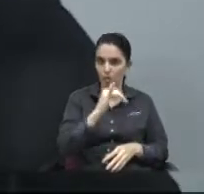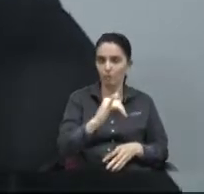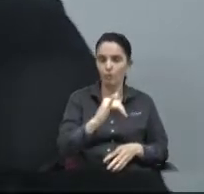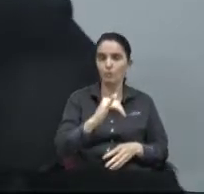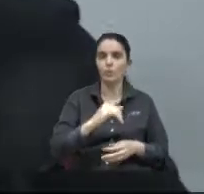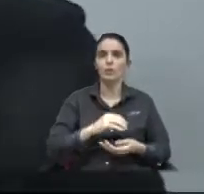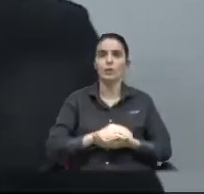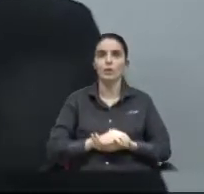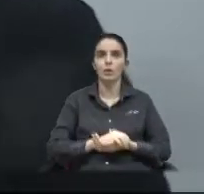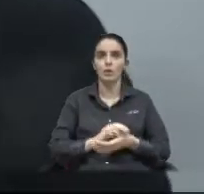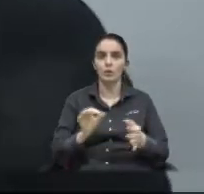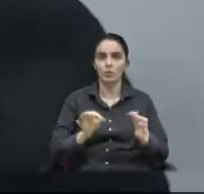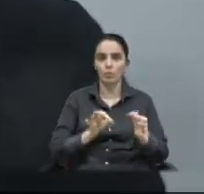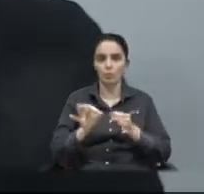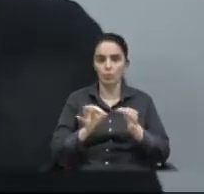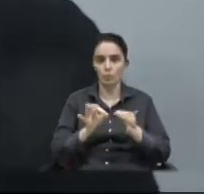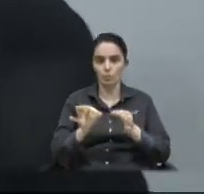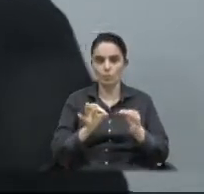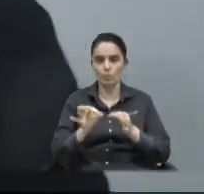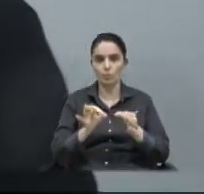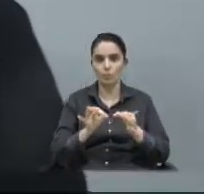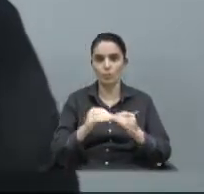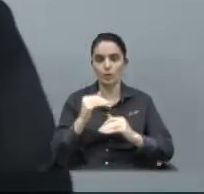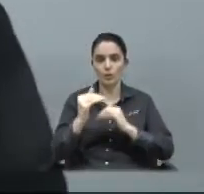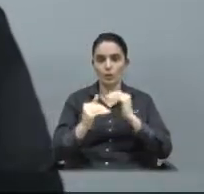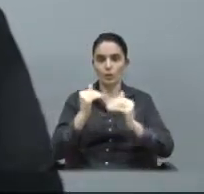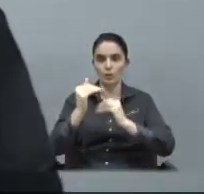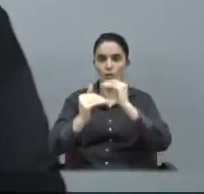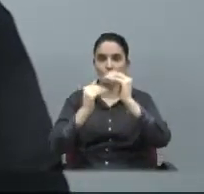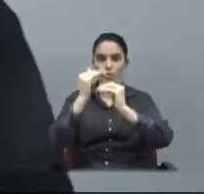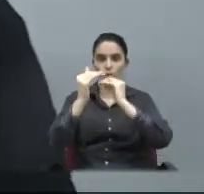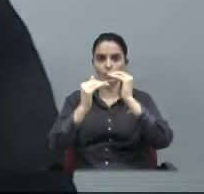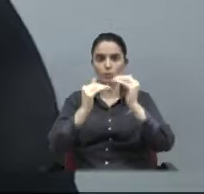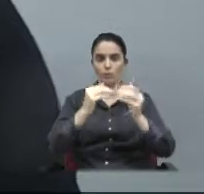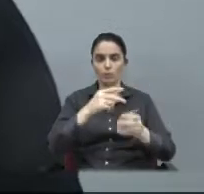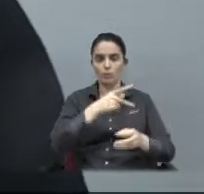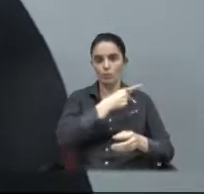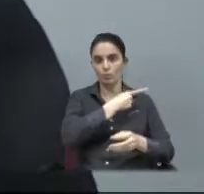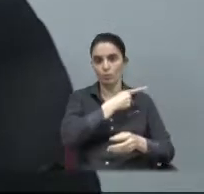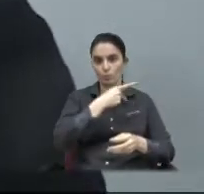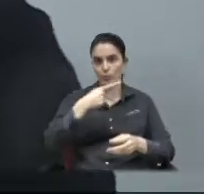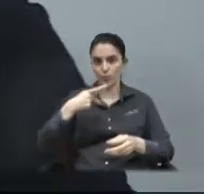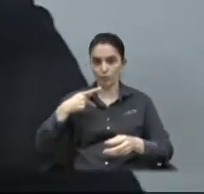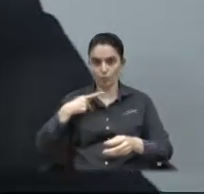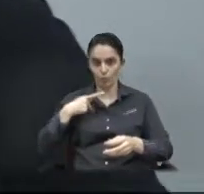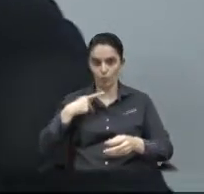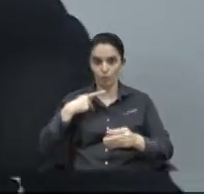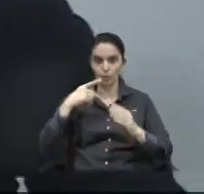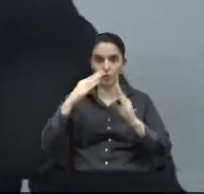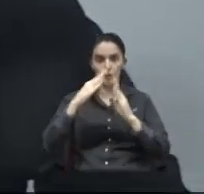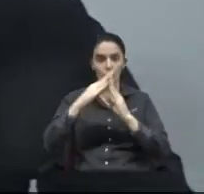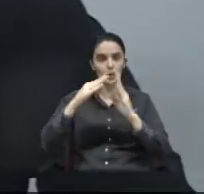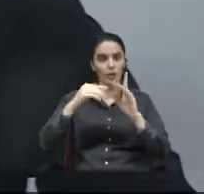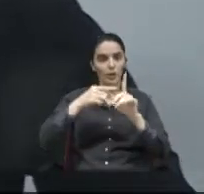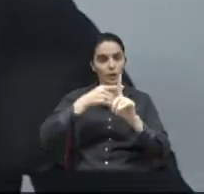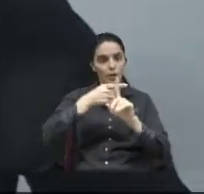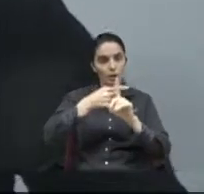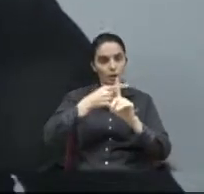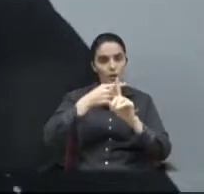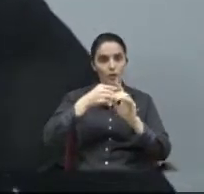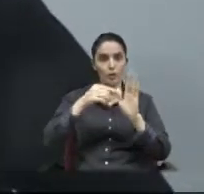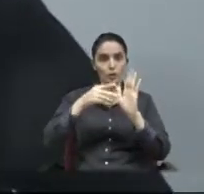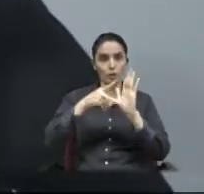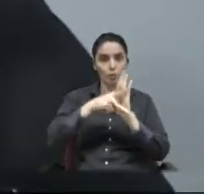um projeto que é desenvolvido por um dos pastores da nossa igreja, que se chama Diga